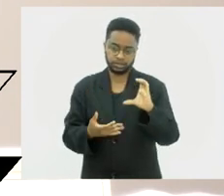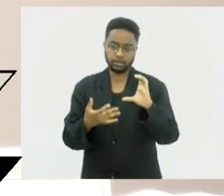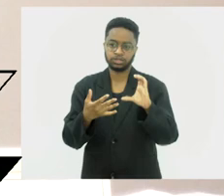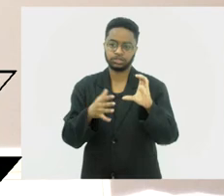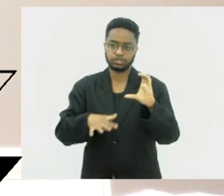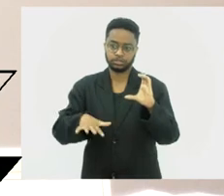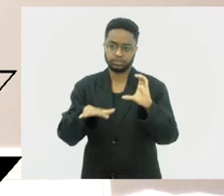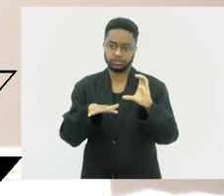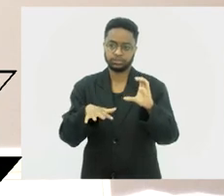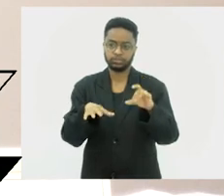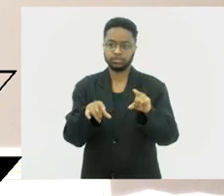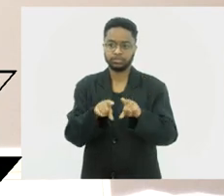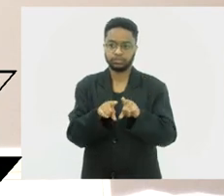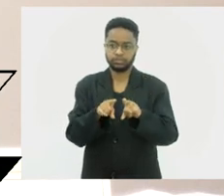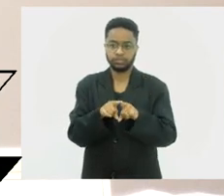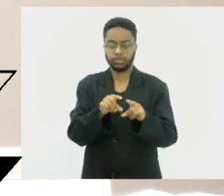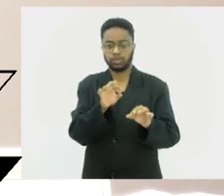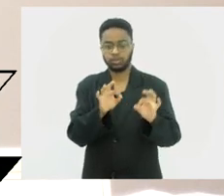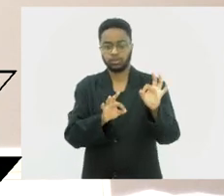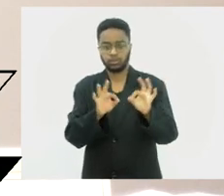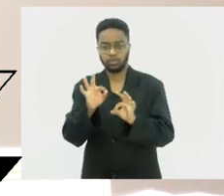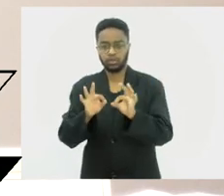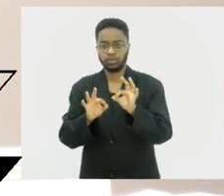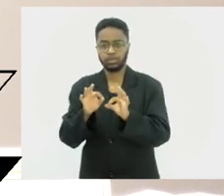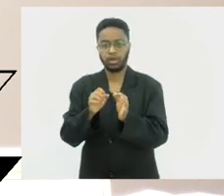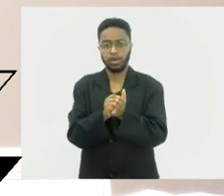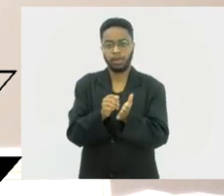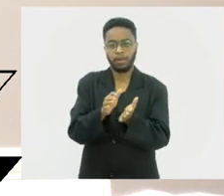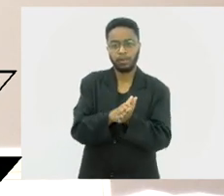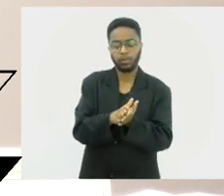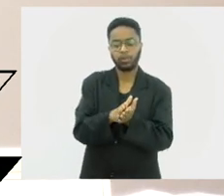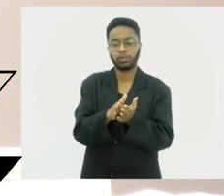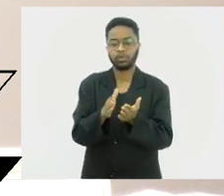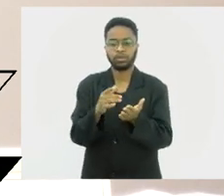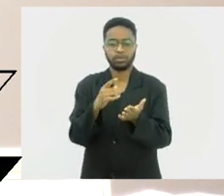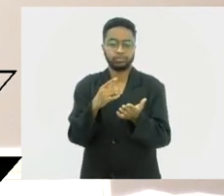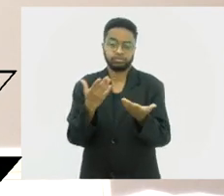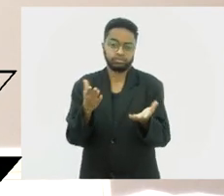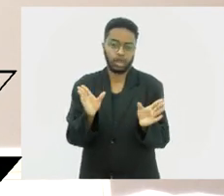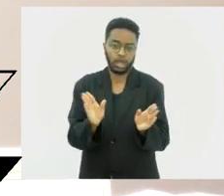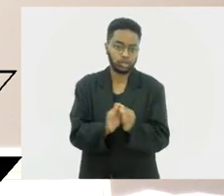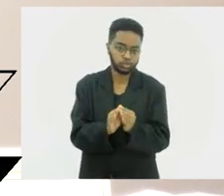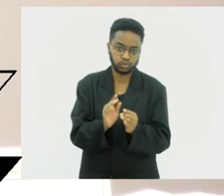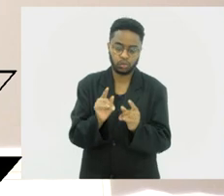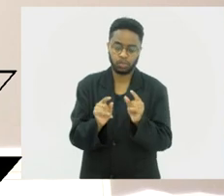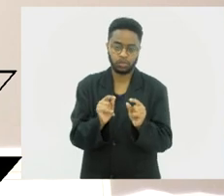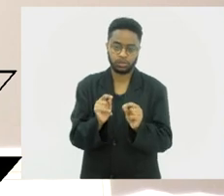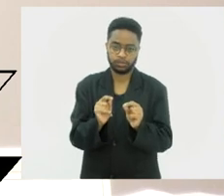características, mexe na questão das multas. Em suma,